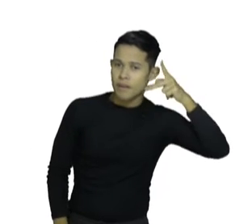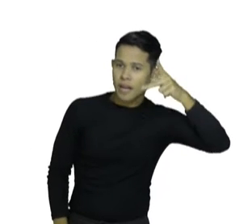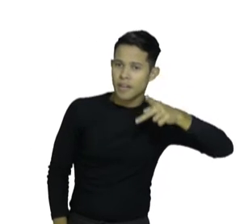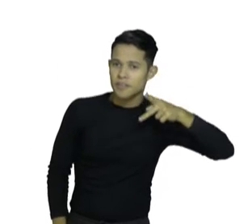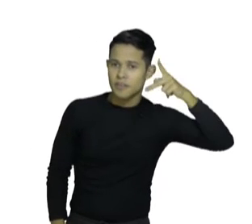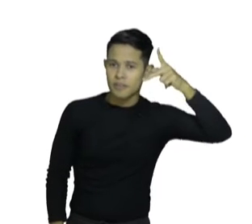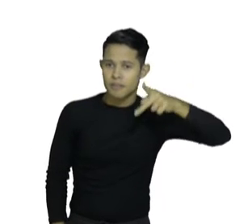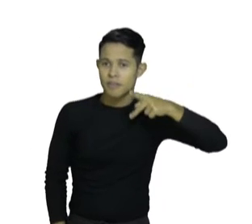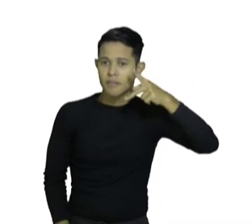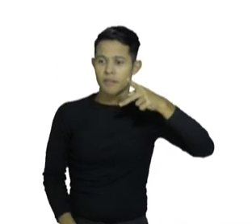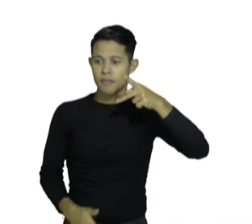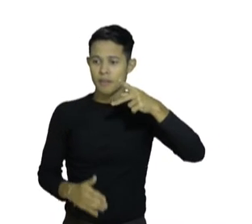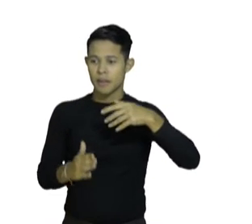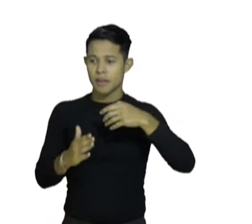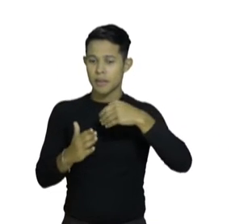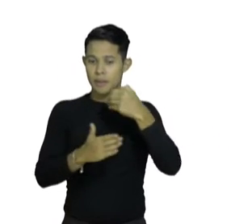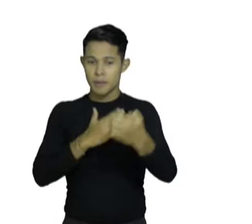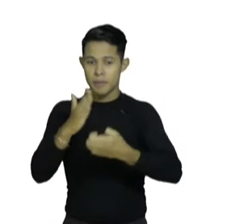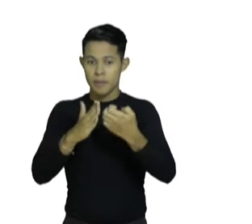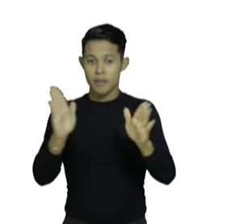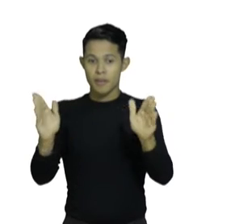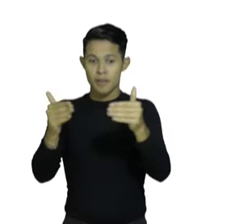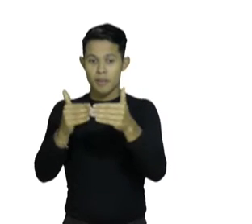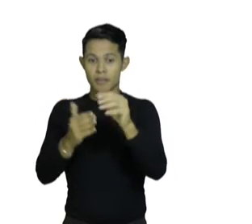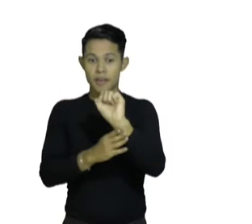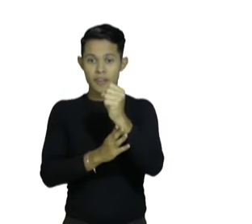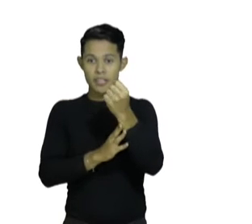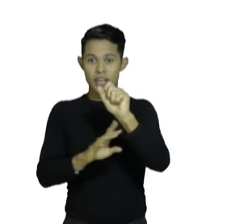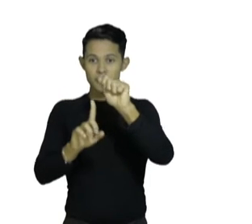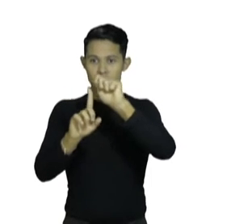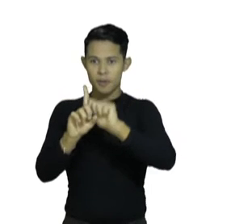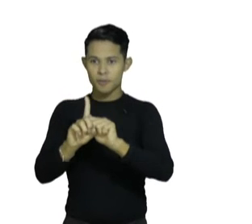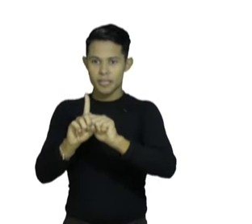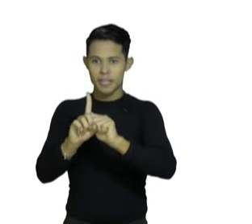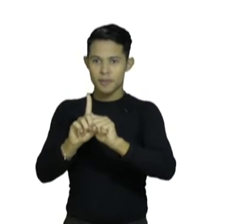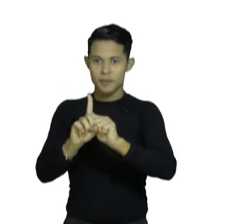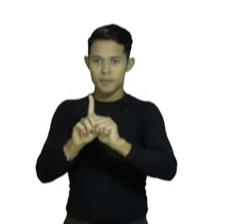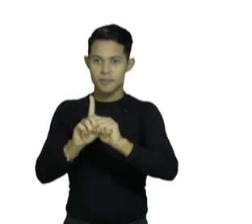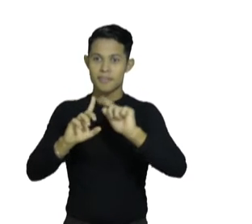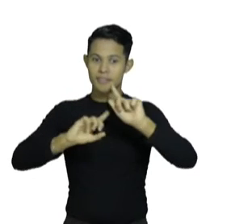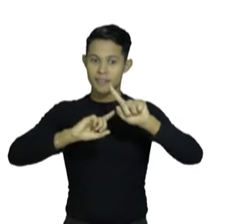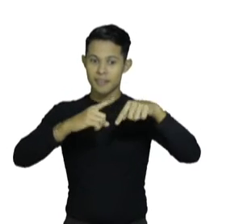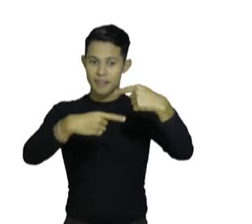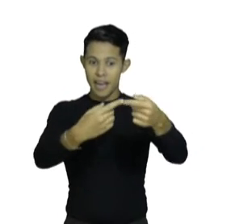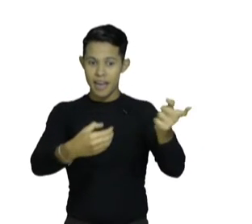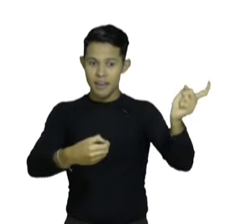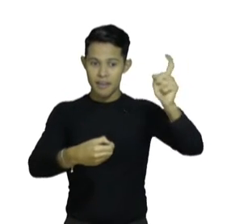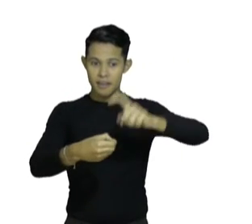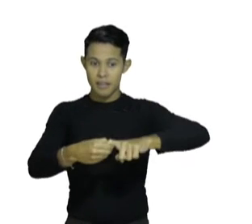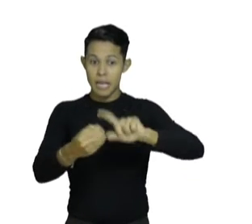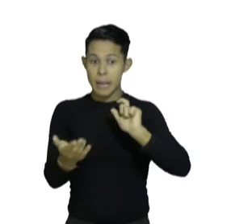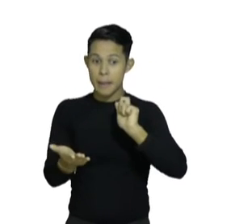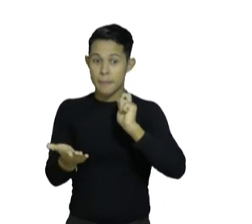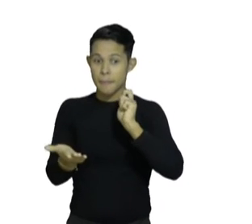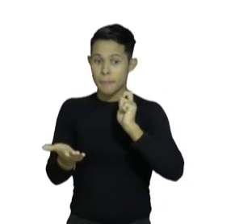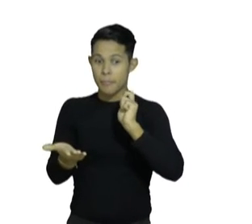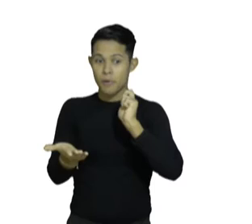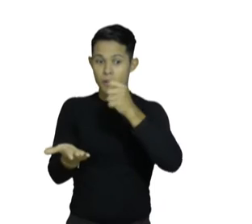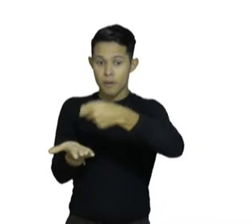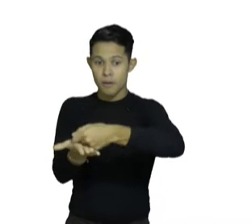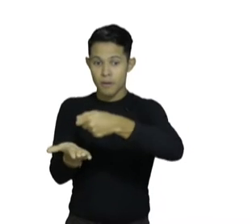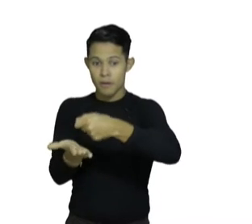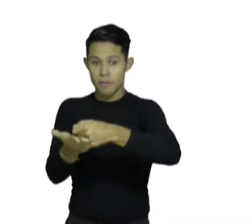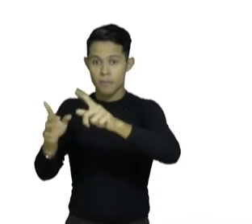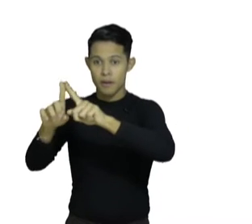empresa V ficar parado 8 meses depois eu volto e pagando os funcionários Pagando os funcionários você não precisa produzir paga